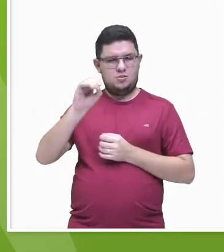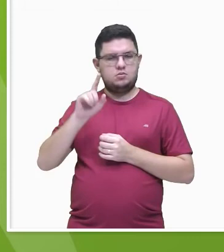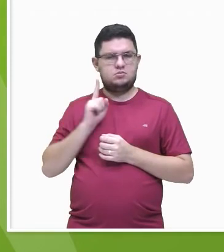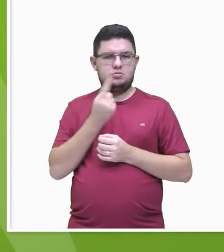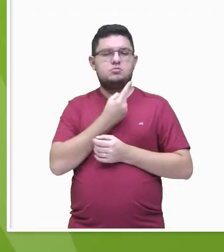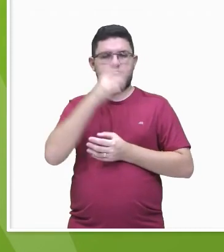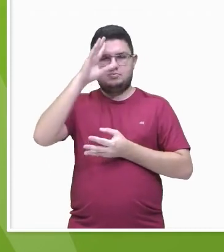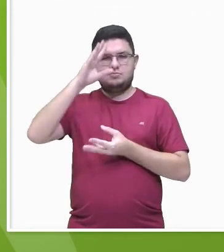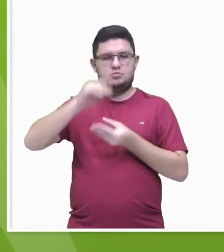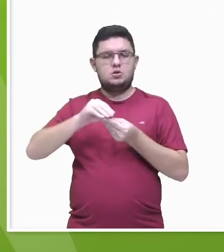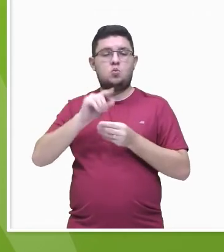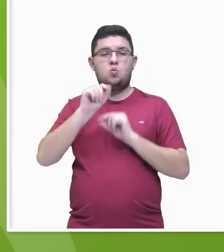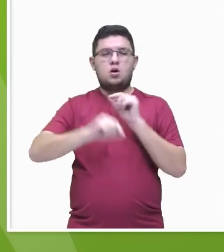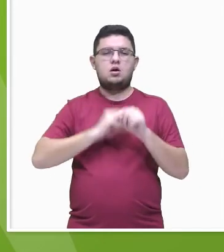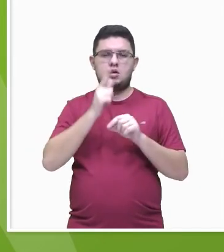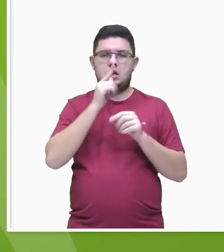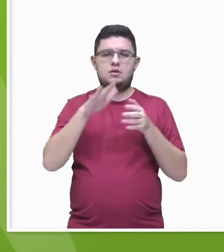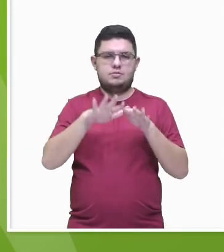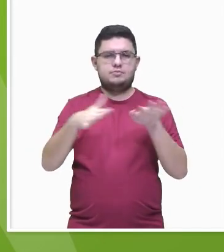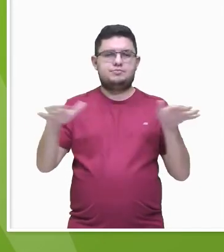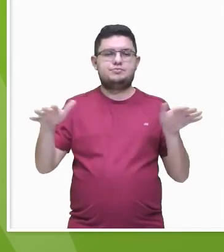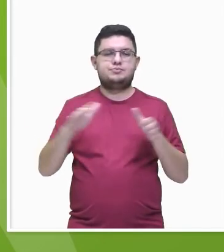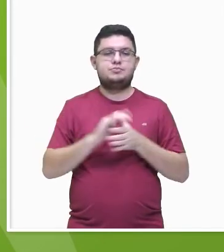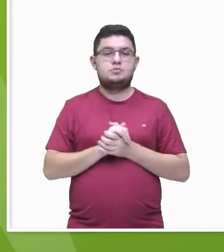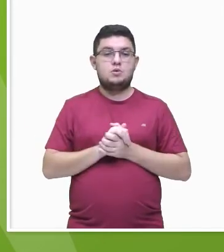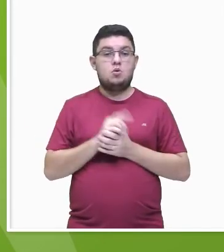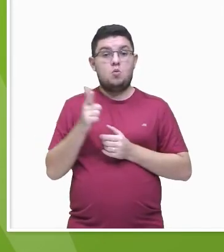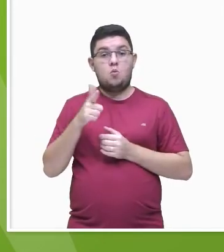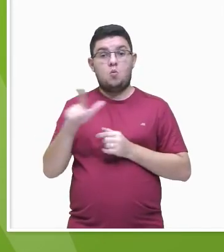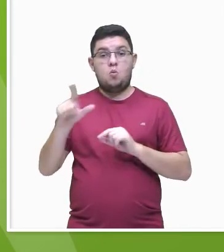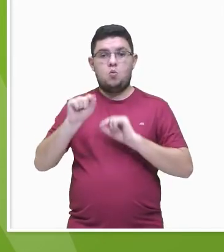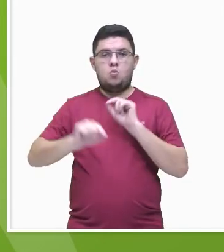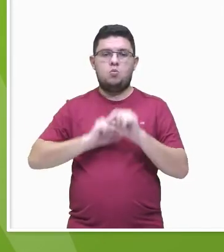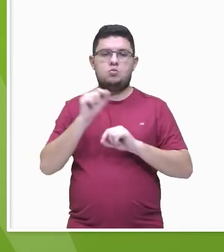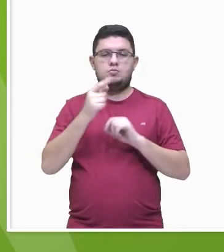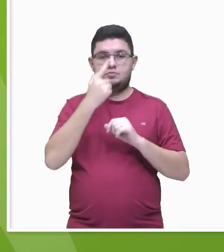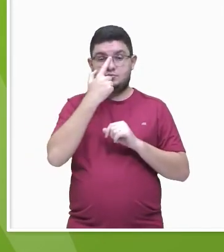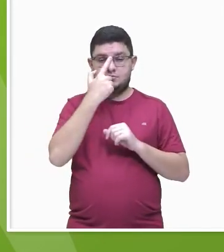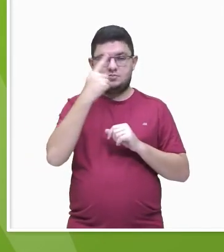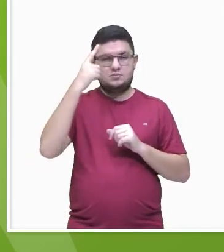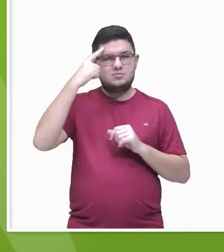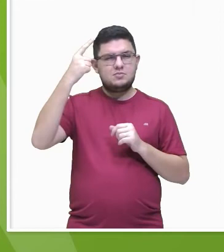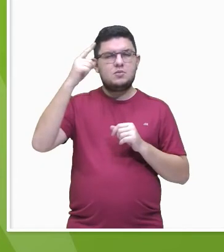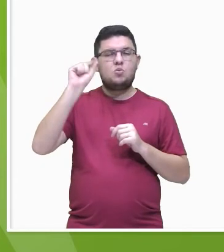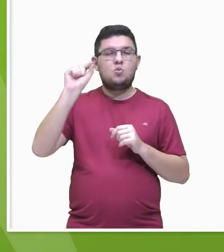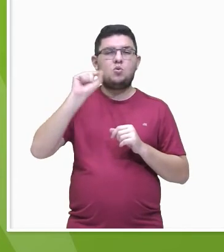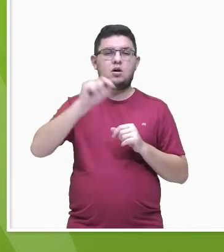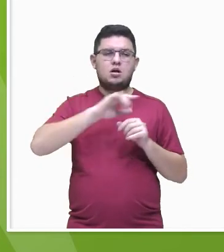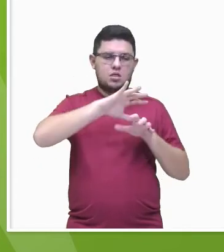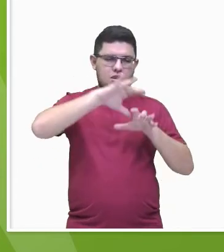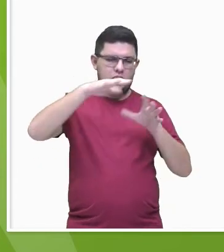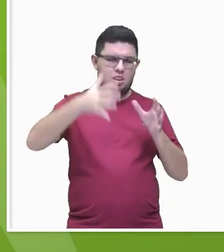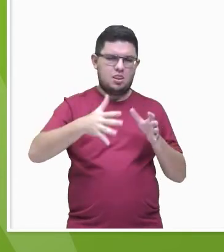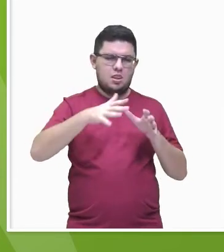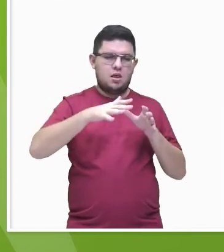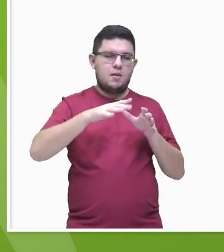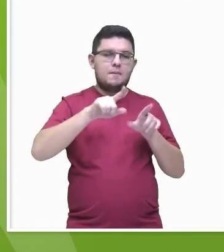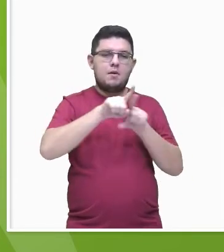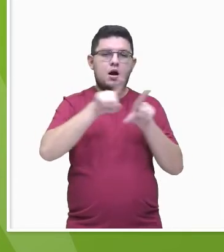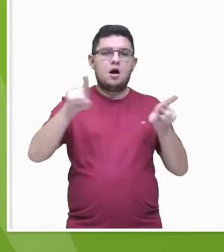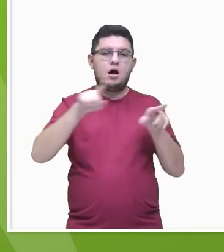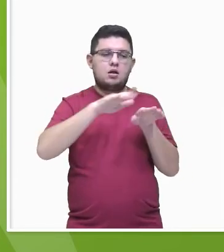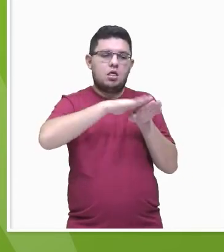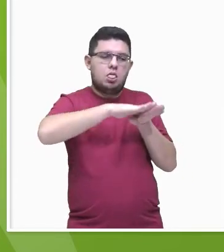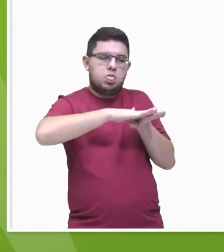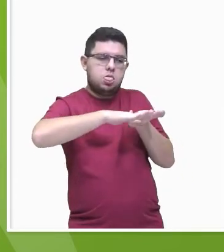encontrar no mar. E aqui embaixo, esse outro, será que é um ouriço achatado, que foi atropelado ali por algum